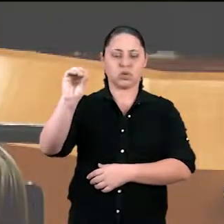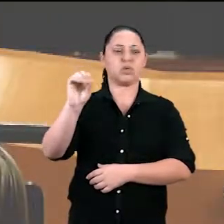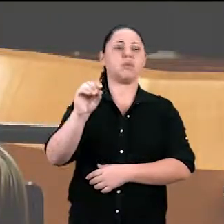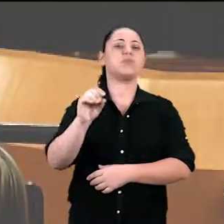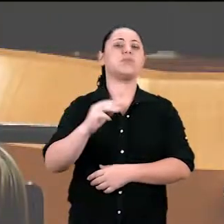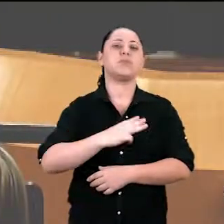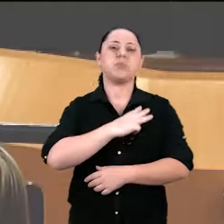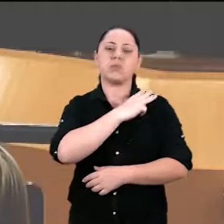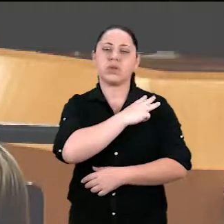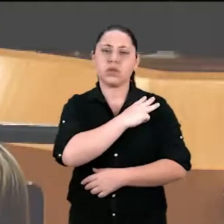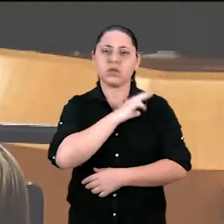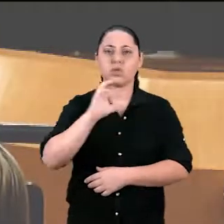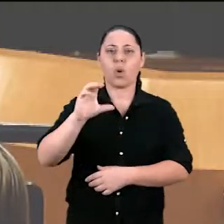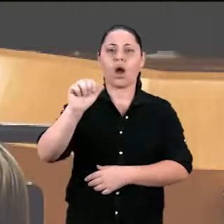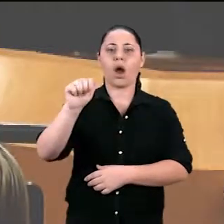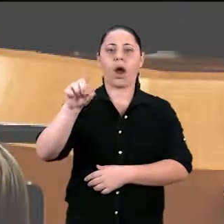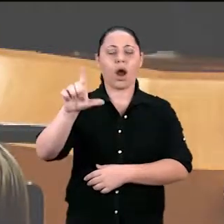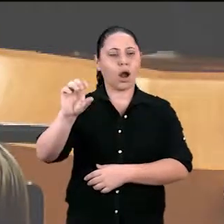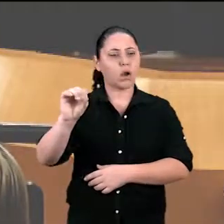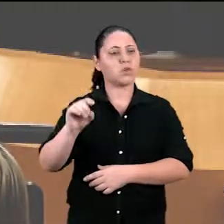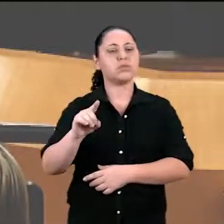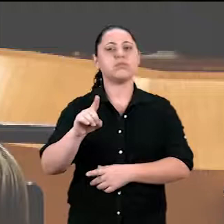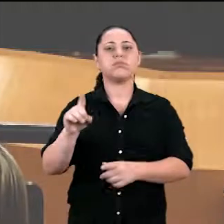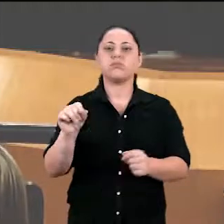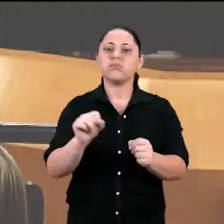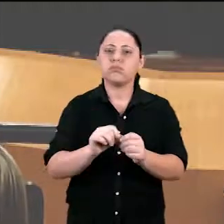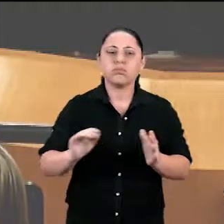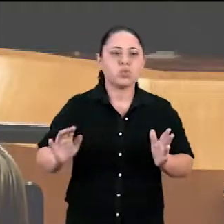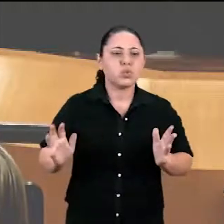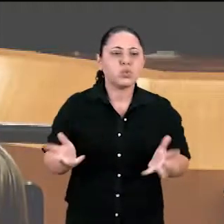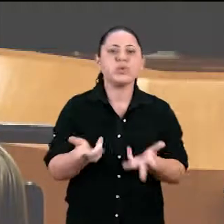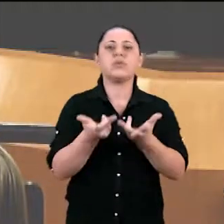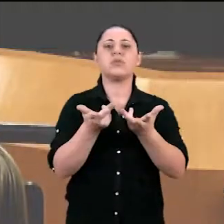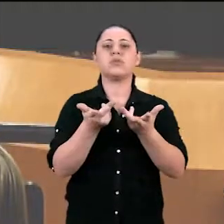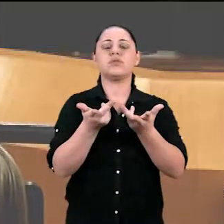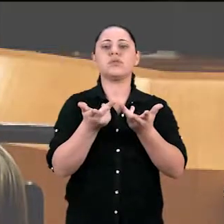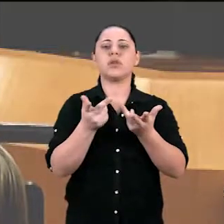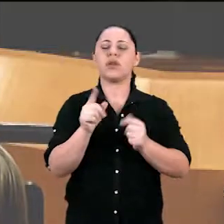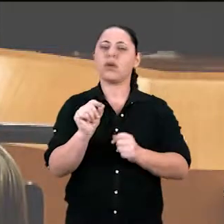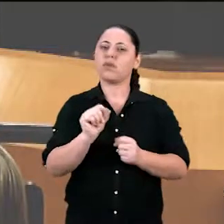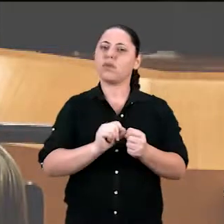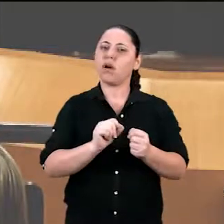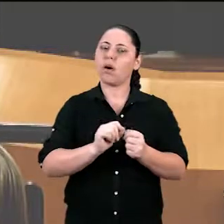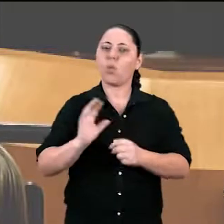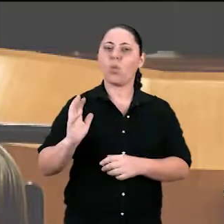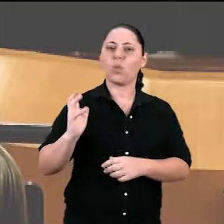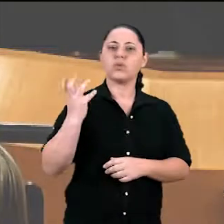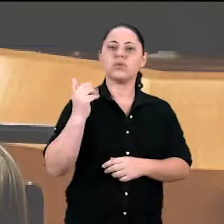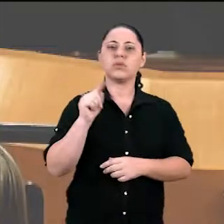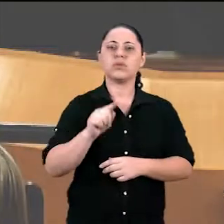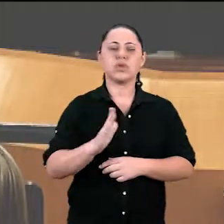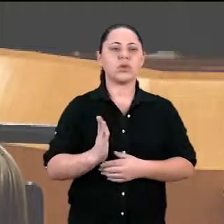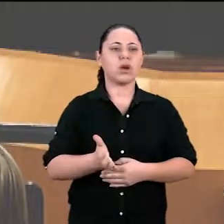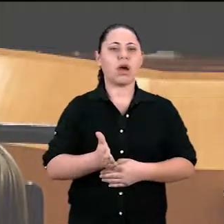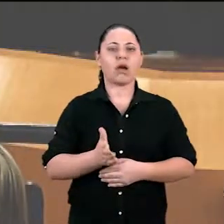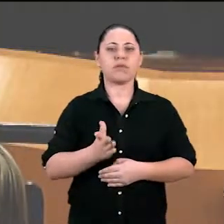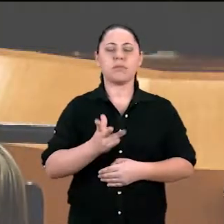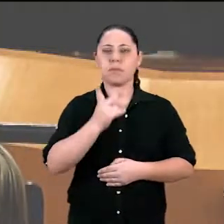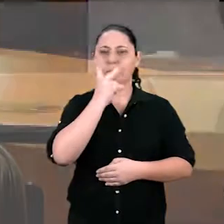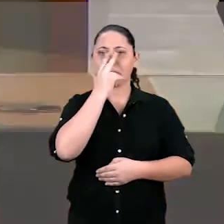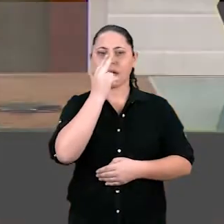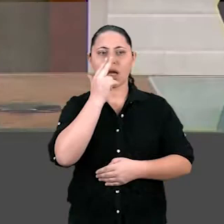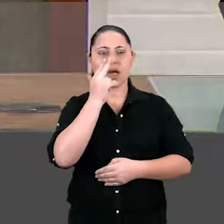Carlos, que efetivamente proporcionam esse acontecimento que já